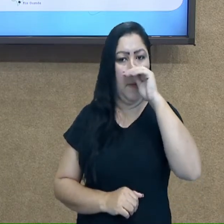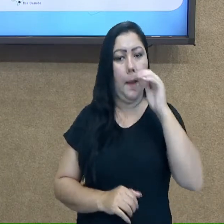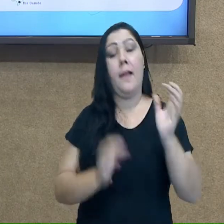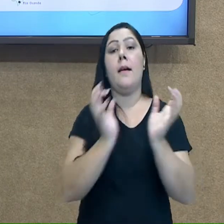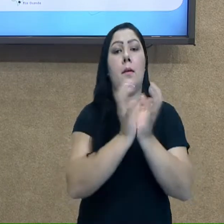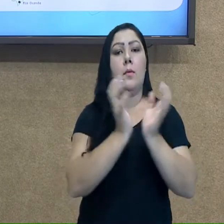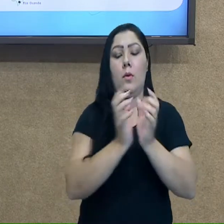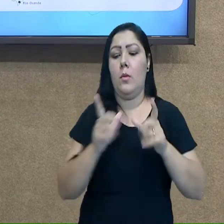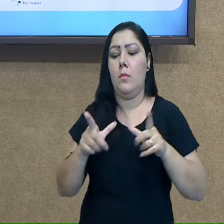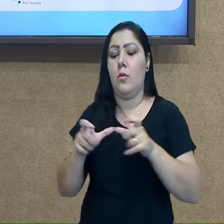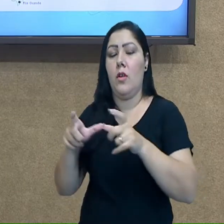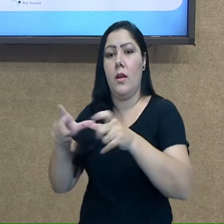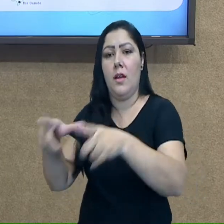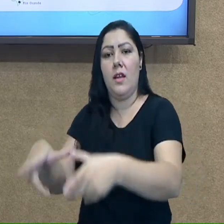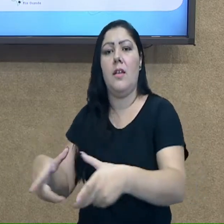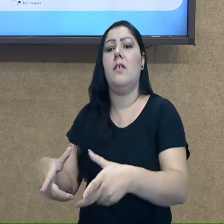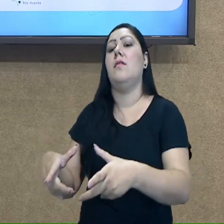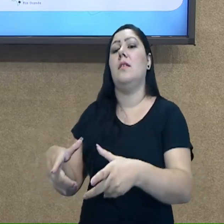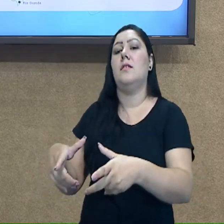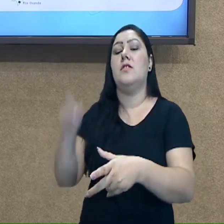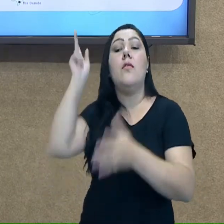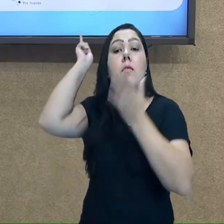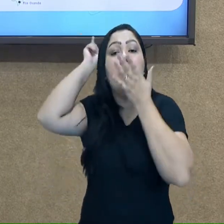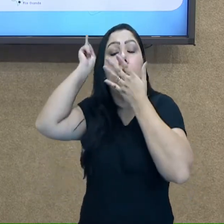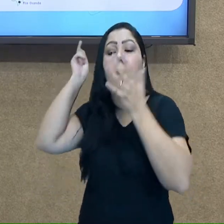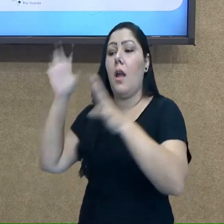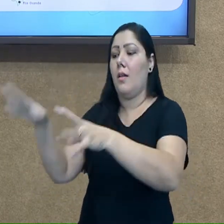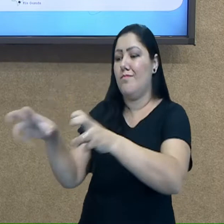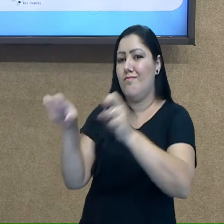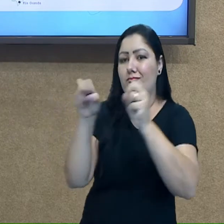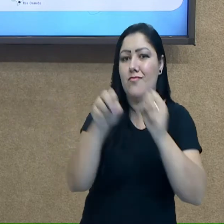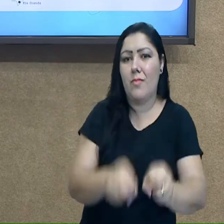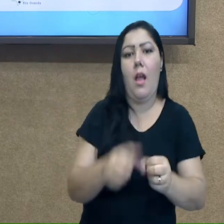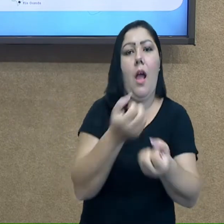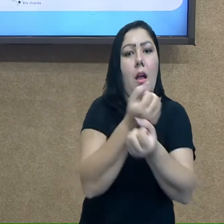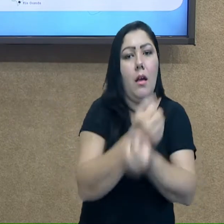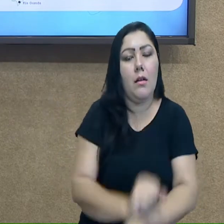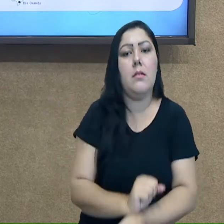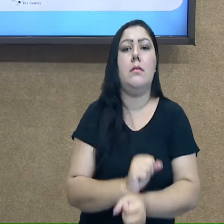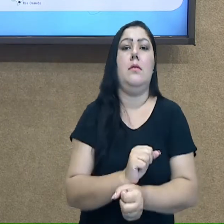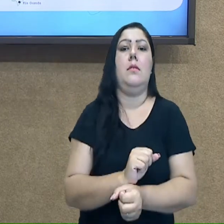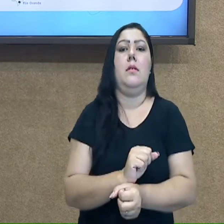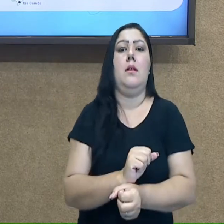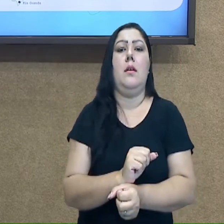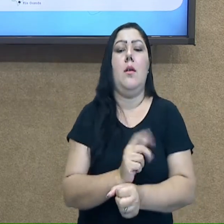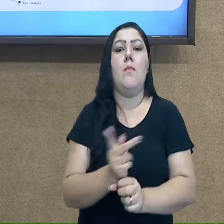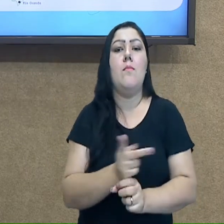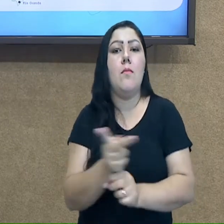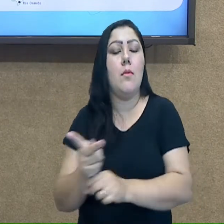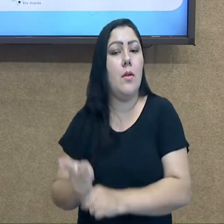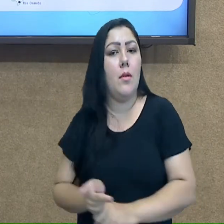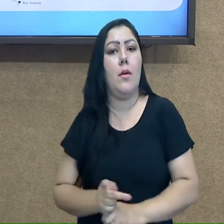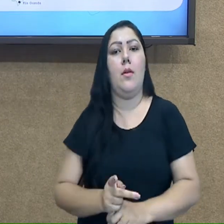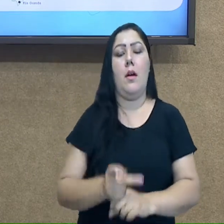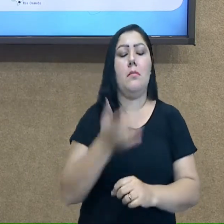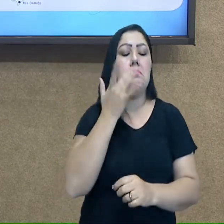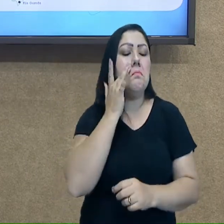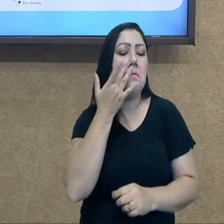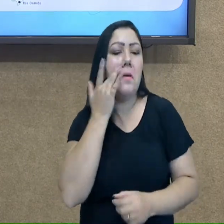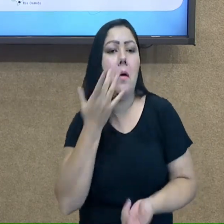expedições capturavam os índios para trabalho escravo, à procura por metais preciosos como